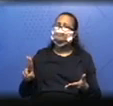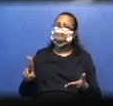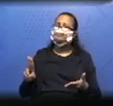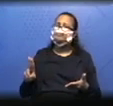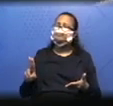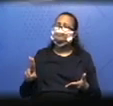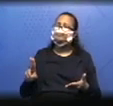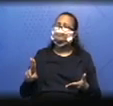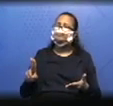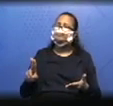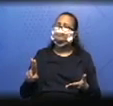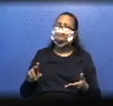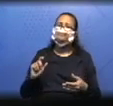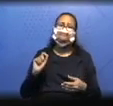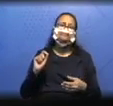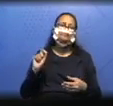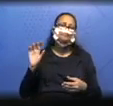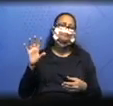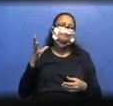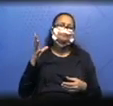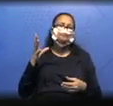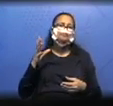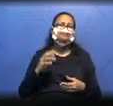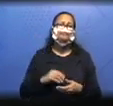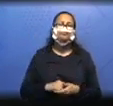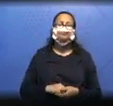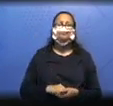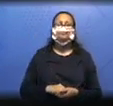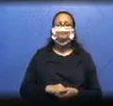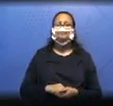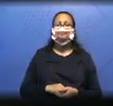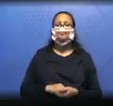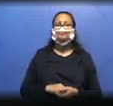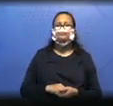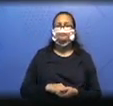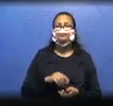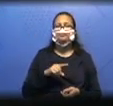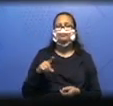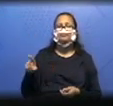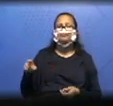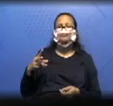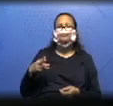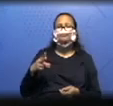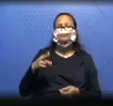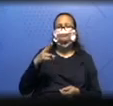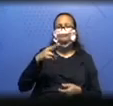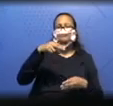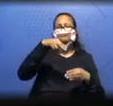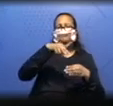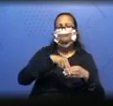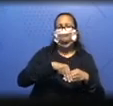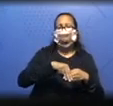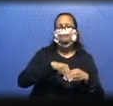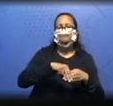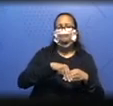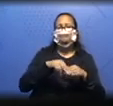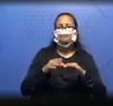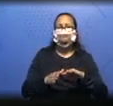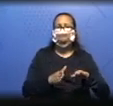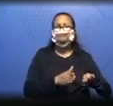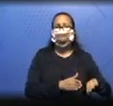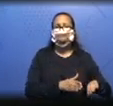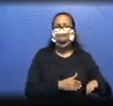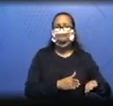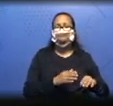informações com nomes e eventos. Professora, eu não estou entendendo. Então, vamos lá. Vocês vão recortar os anexos,